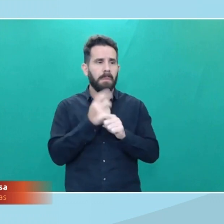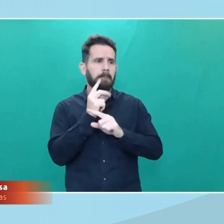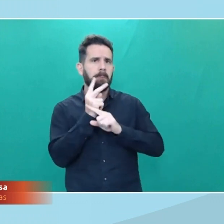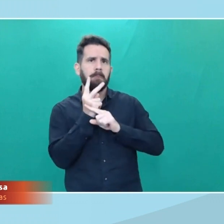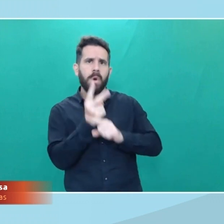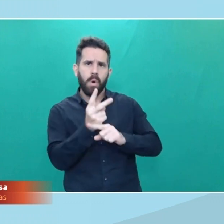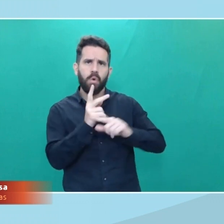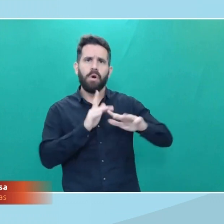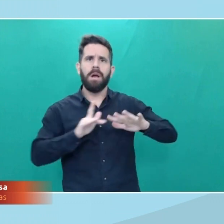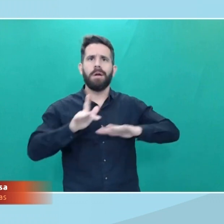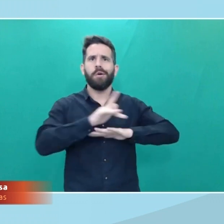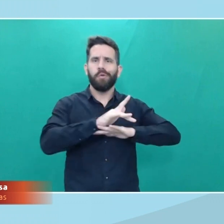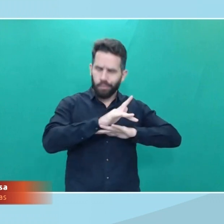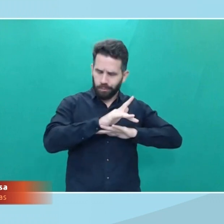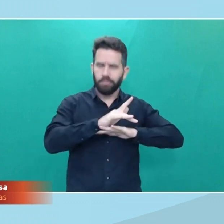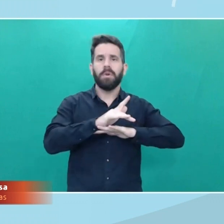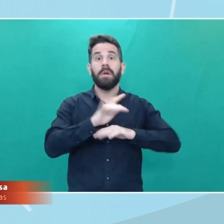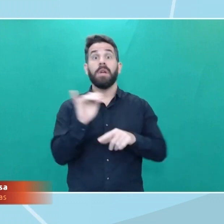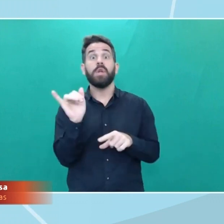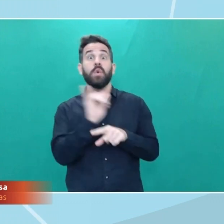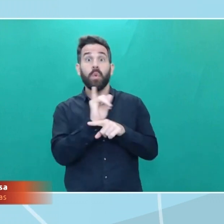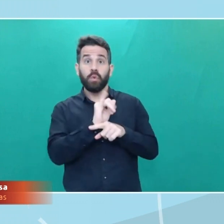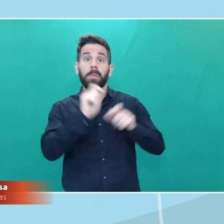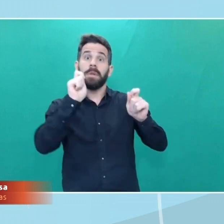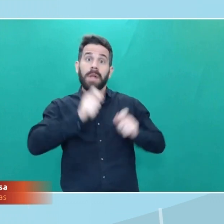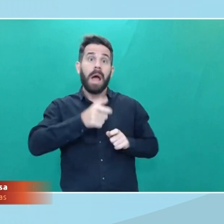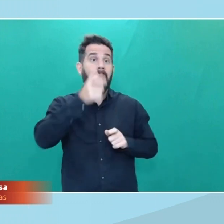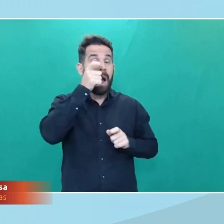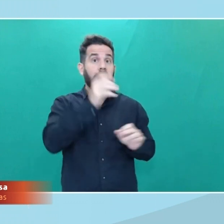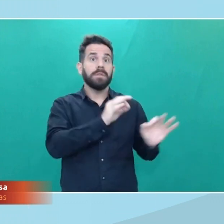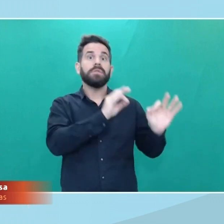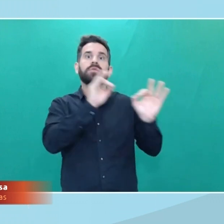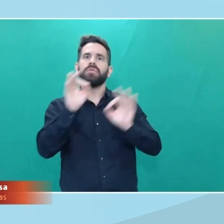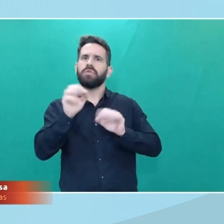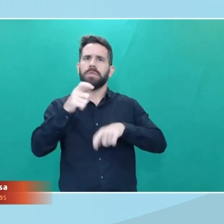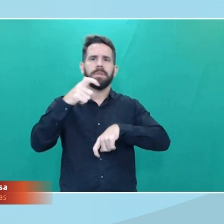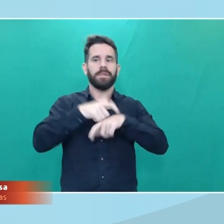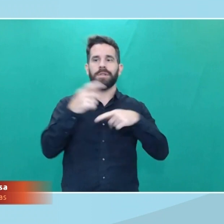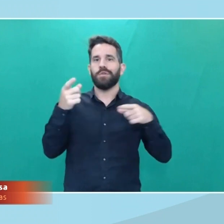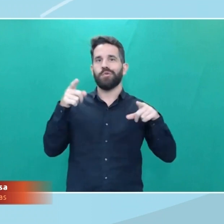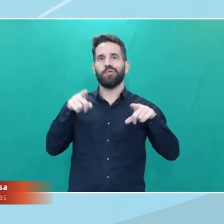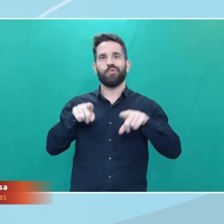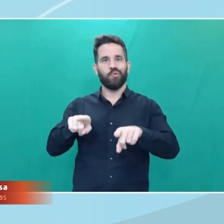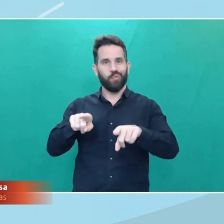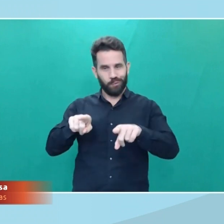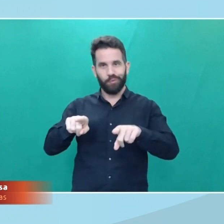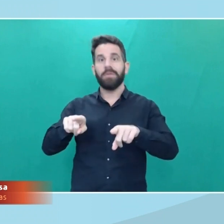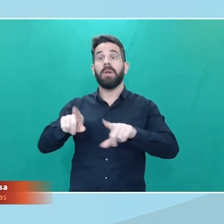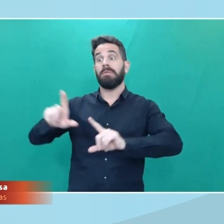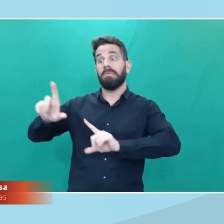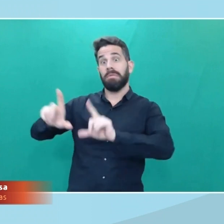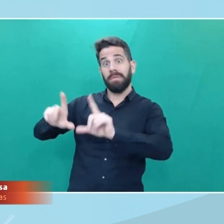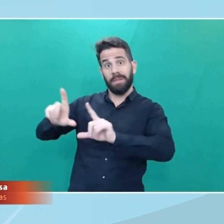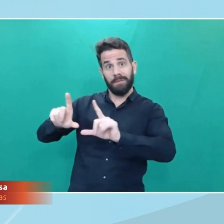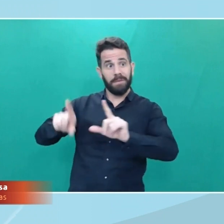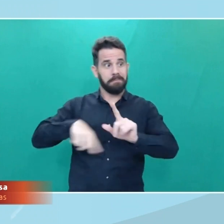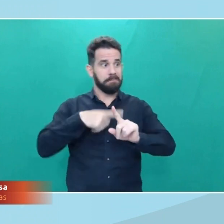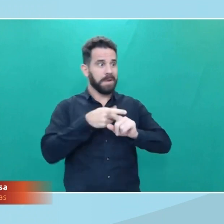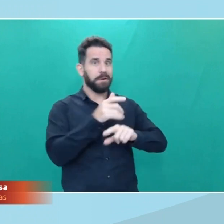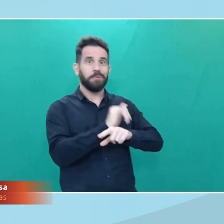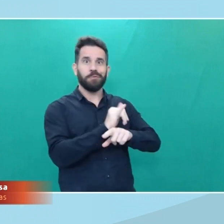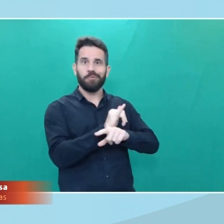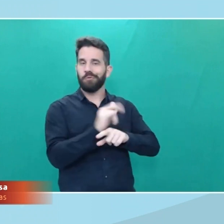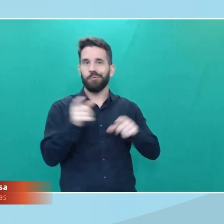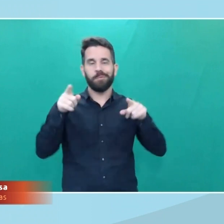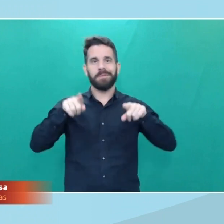encontra. E no YouTube você também assiste o programa simultaneamente à televisão. Bom, nós vamos falar